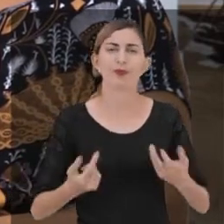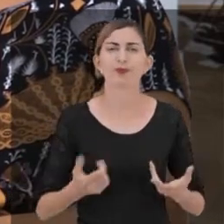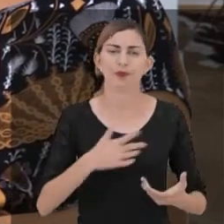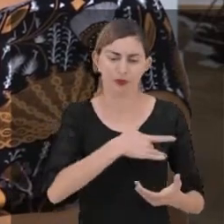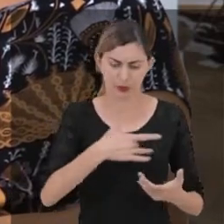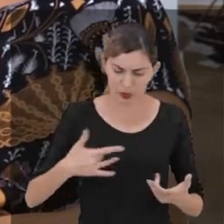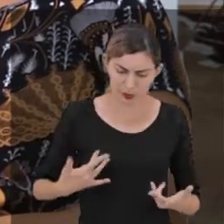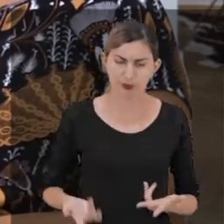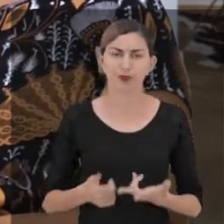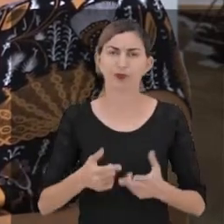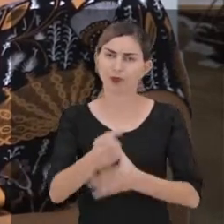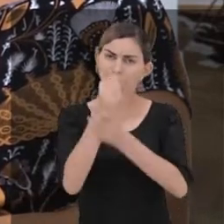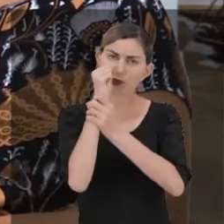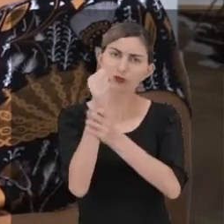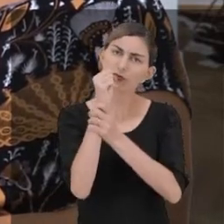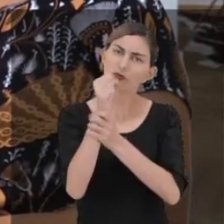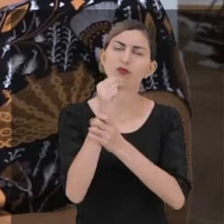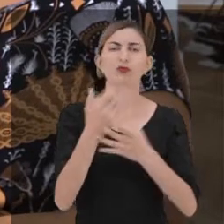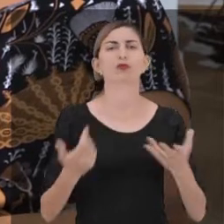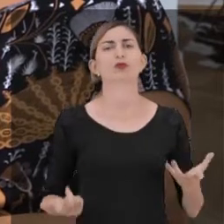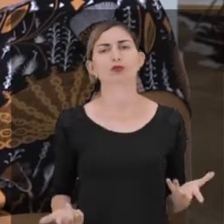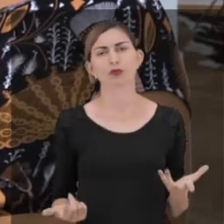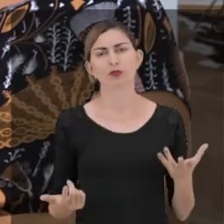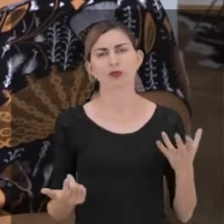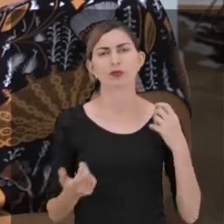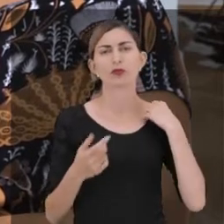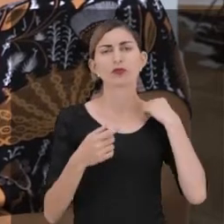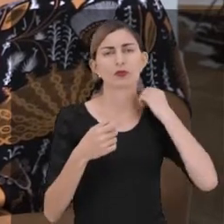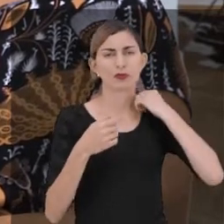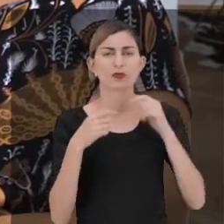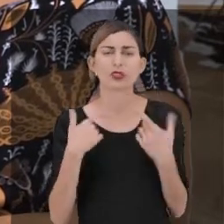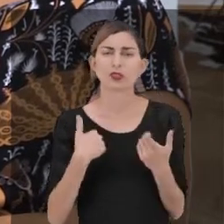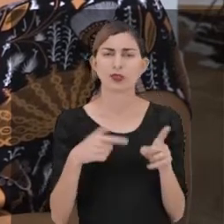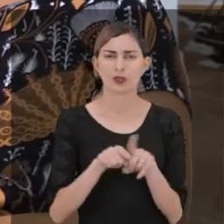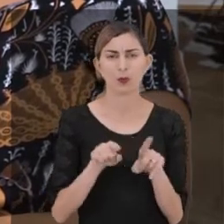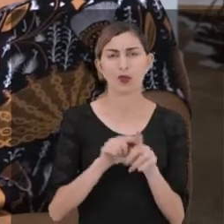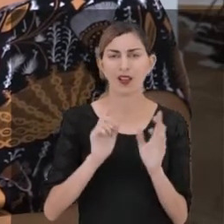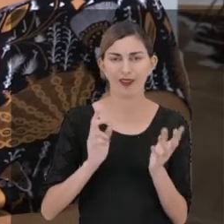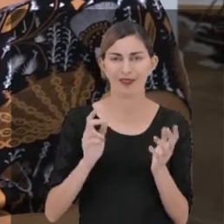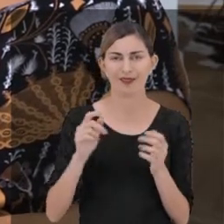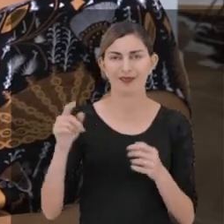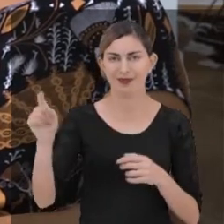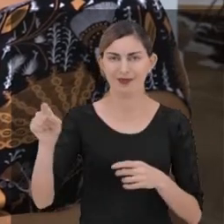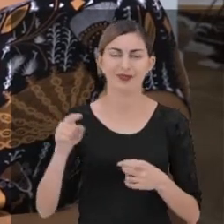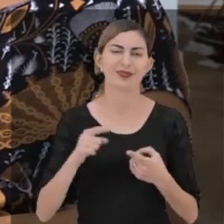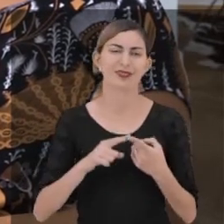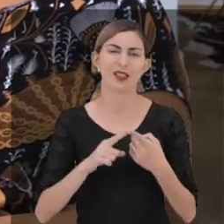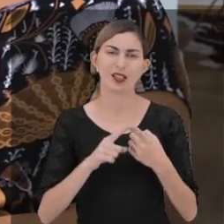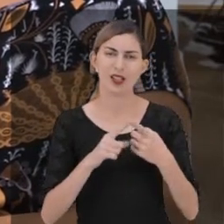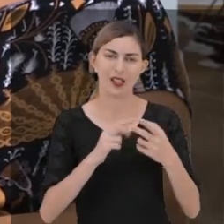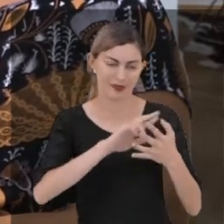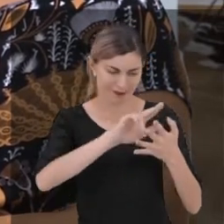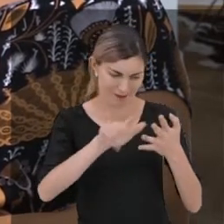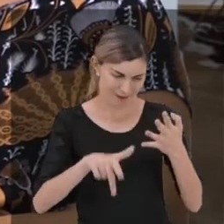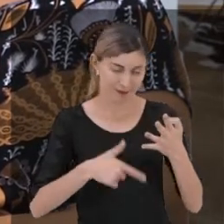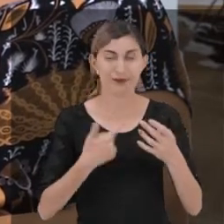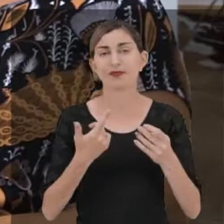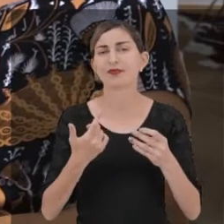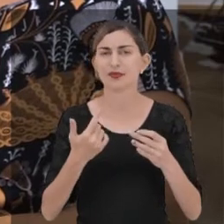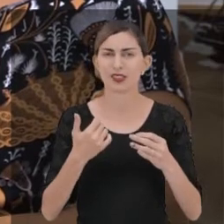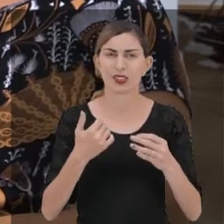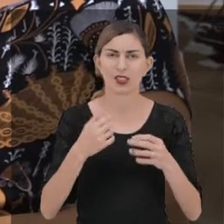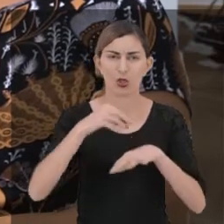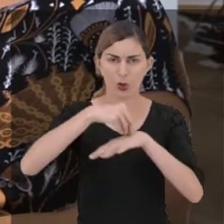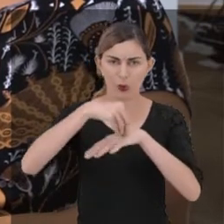de saúde, de segurança, né? E a interferência de uma colocação como